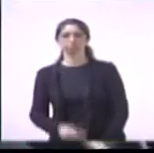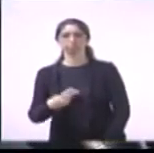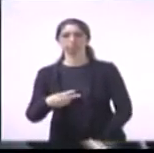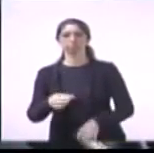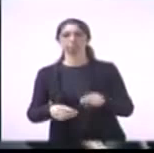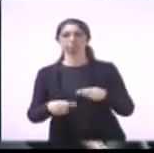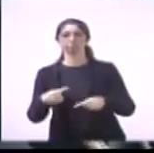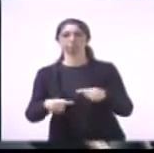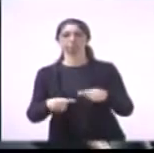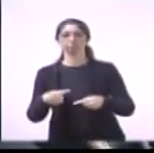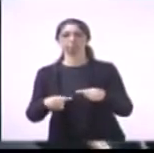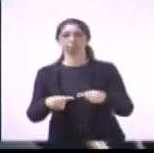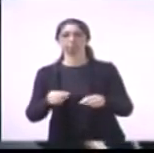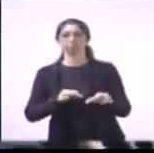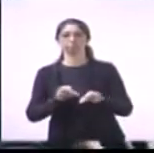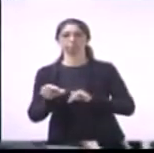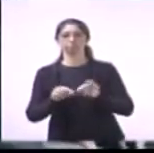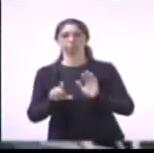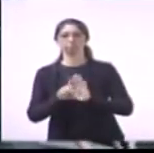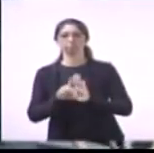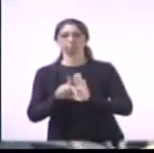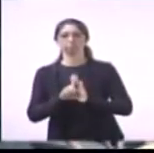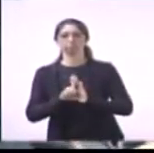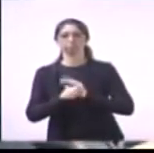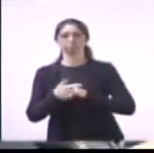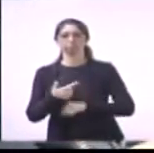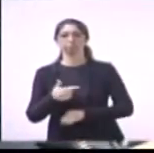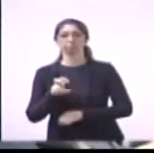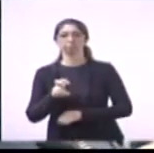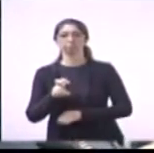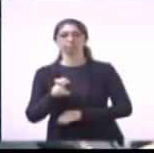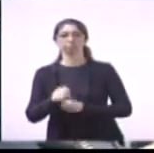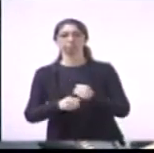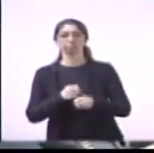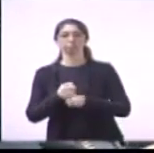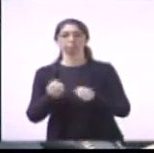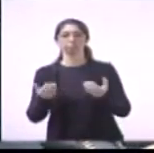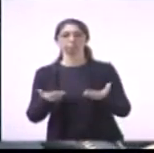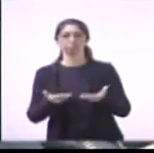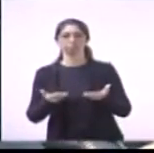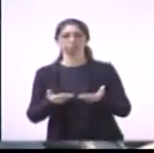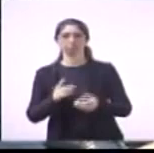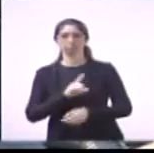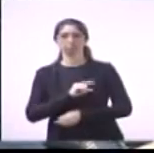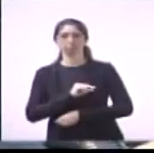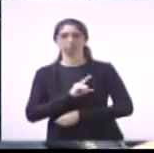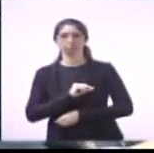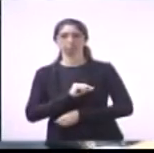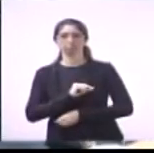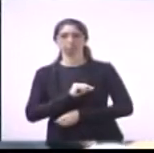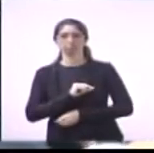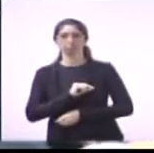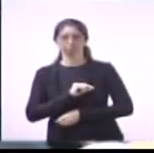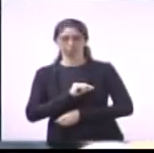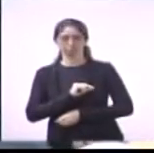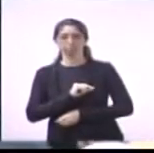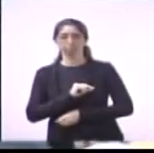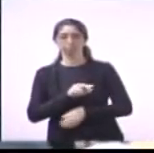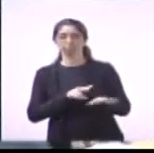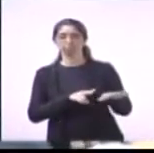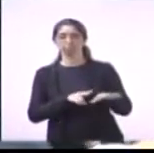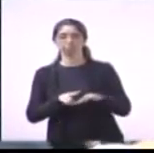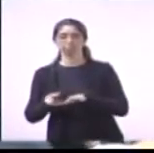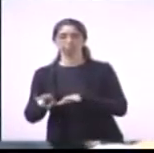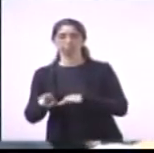Segunda discussão do projeto de lei 25/15 do vereador Custódio Campos, que institui a